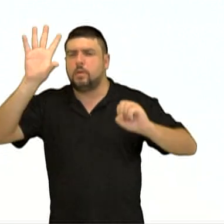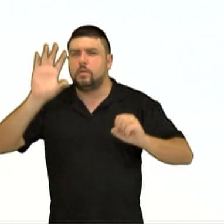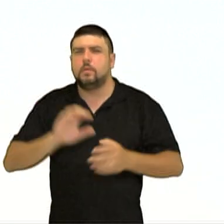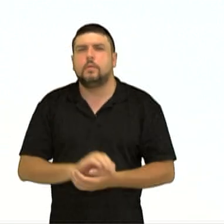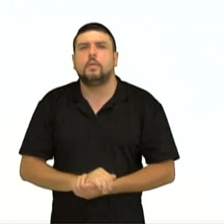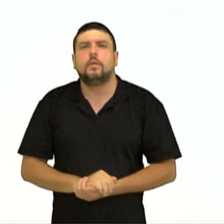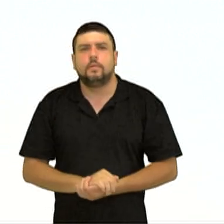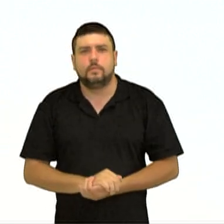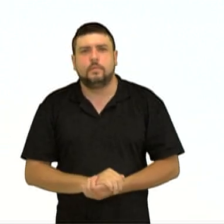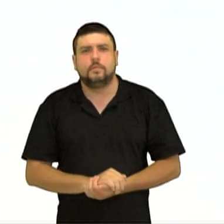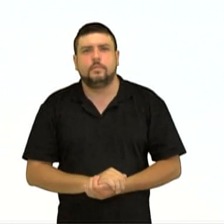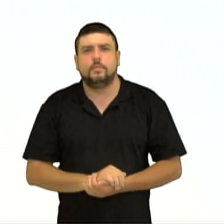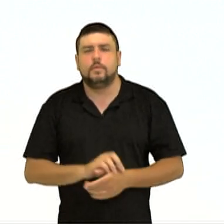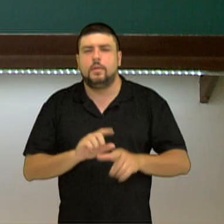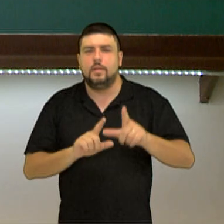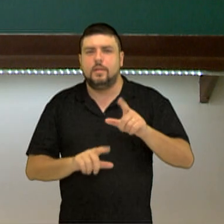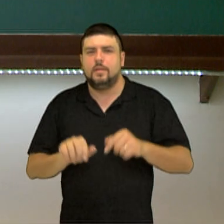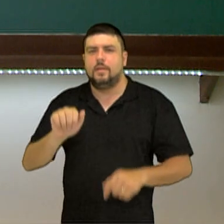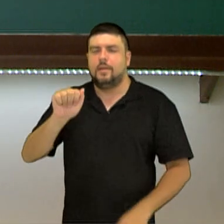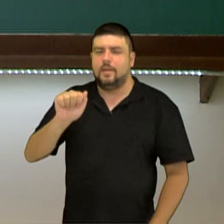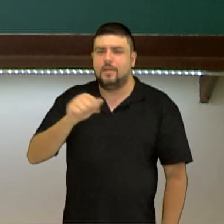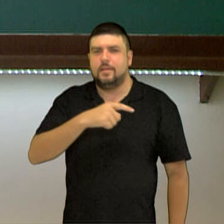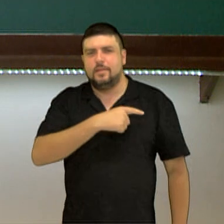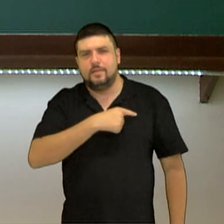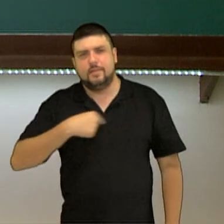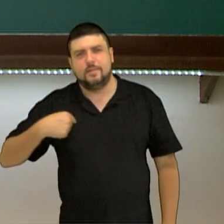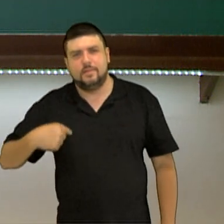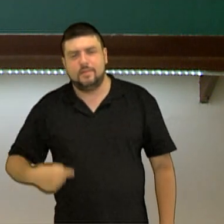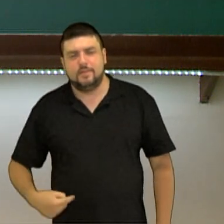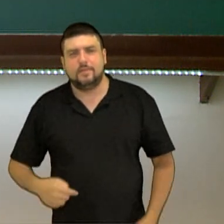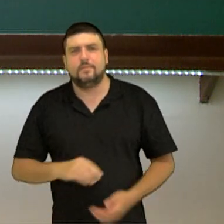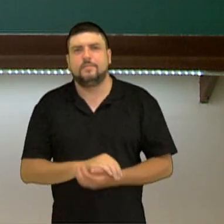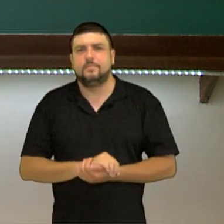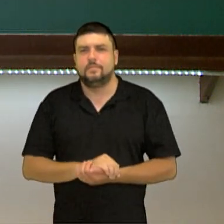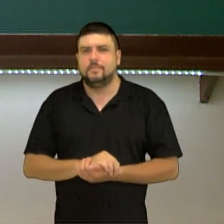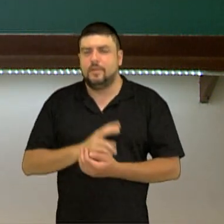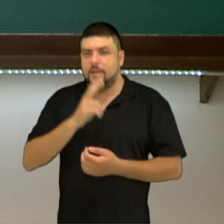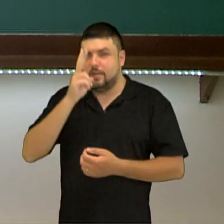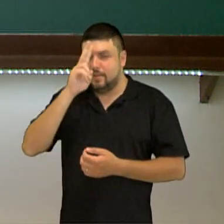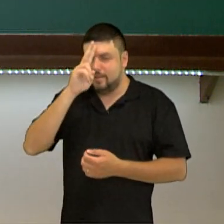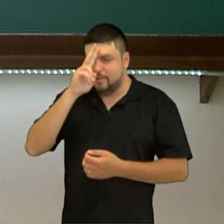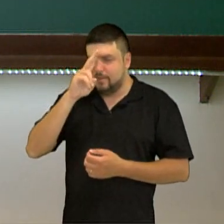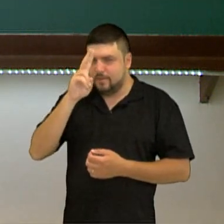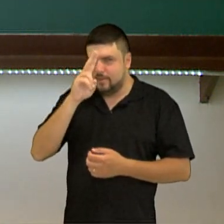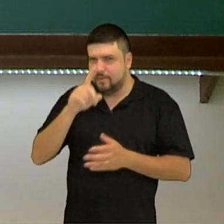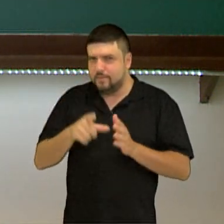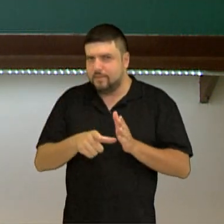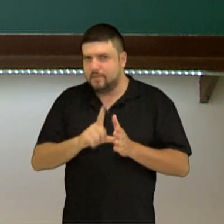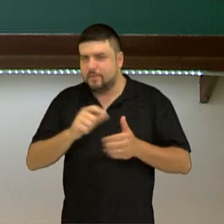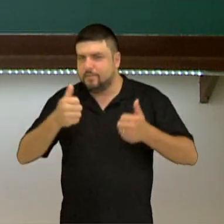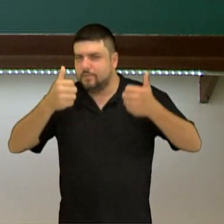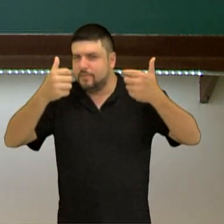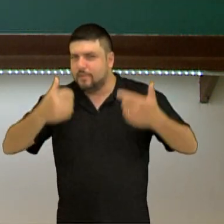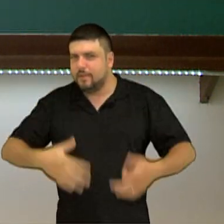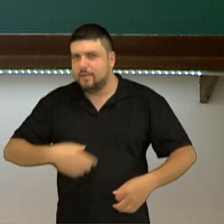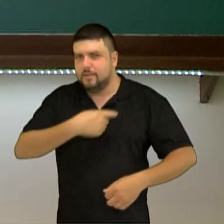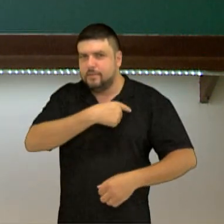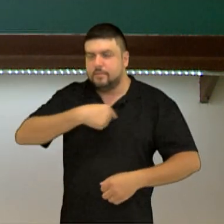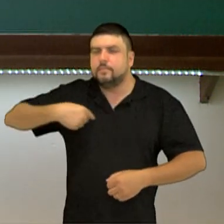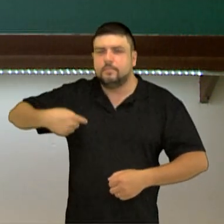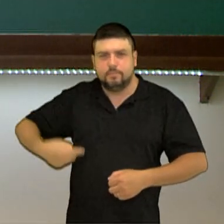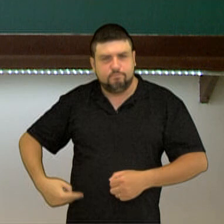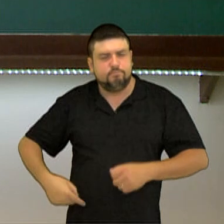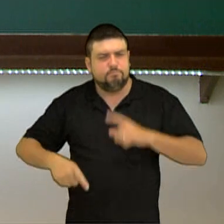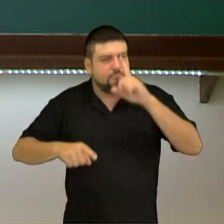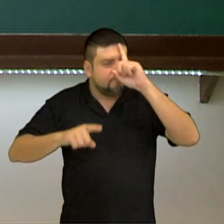correta, letra A, na China. Lembra que nós falamos, né, que foi lá que foi inventado os fogos